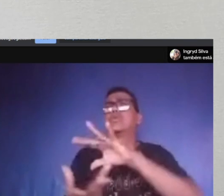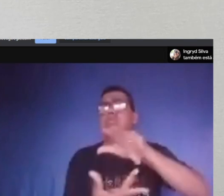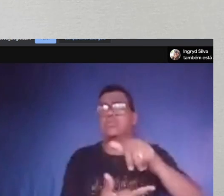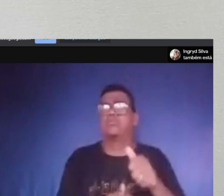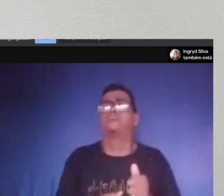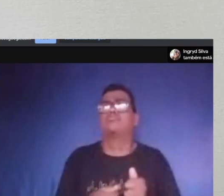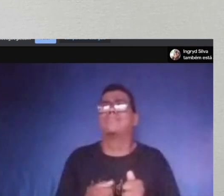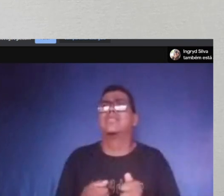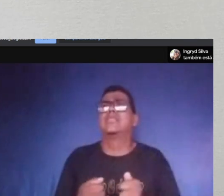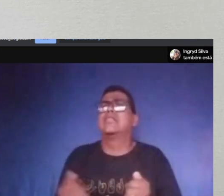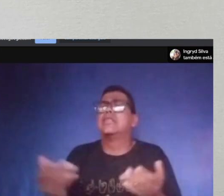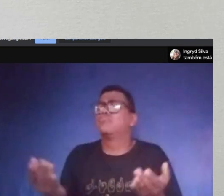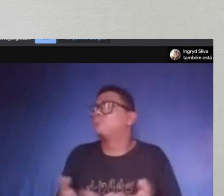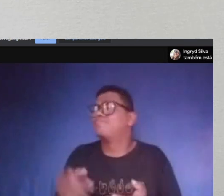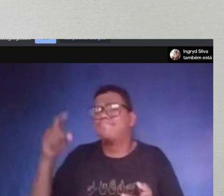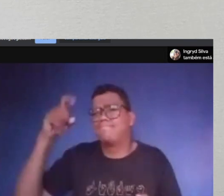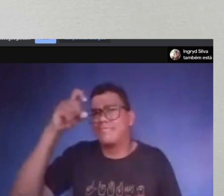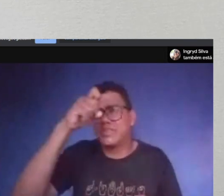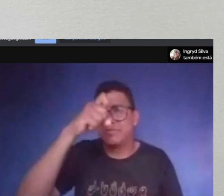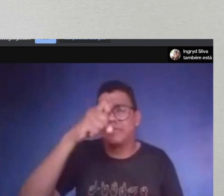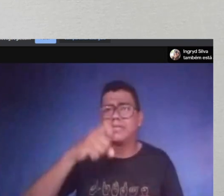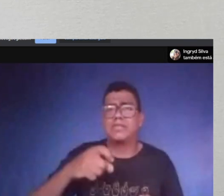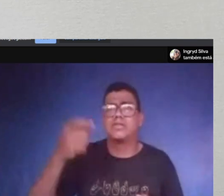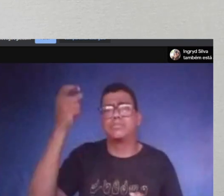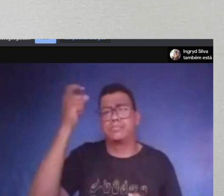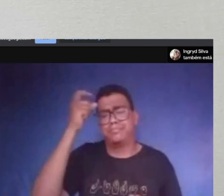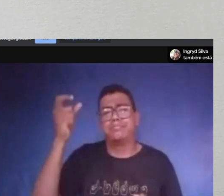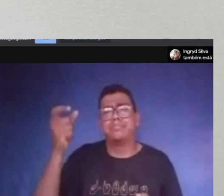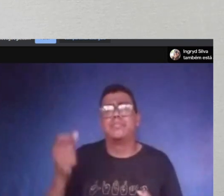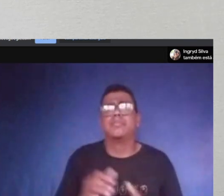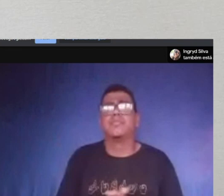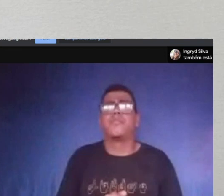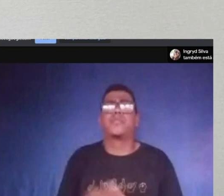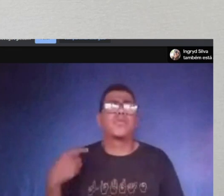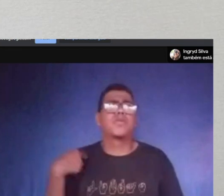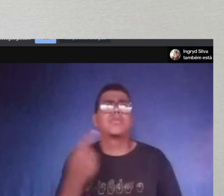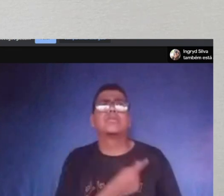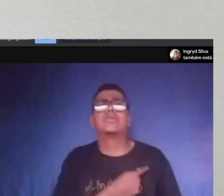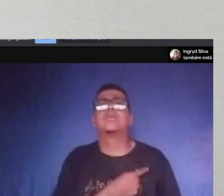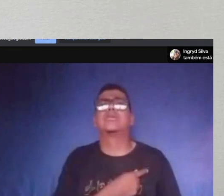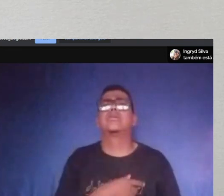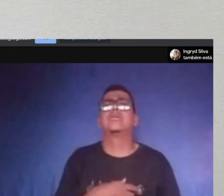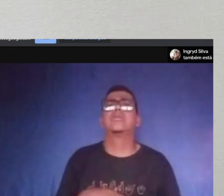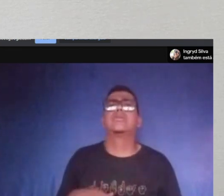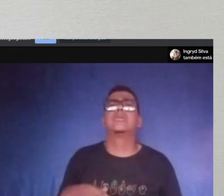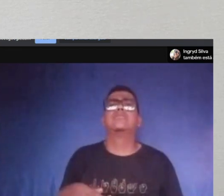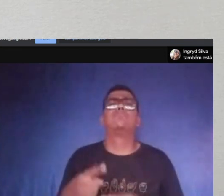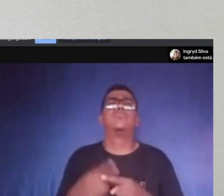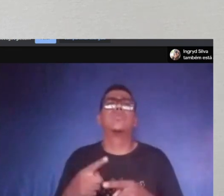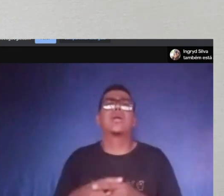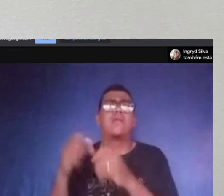a imagem de Jesus nos nossos dias, vivendo em solidariedade, vivendo em equilíbrio, ajudando o mundo a enfrentar esse momento